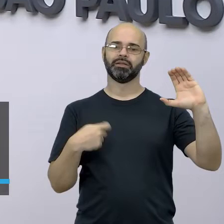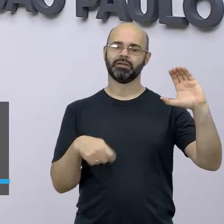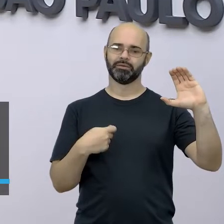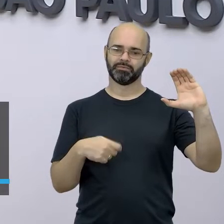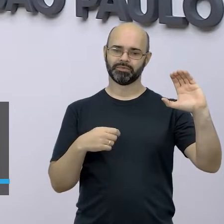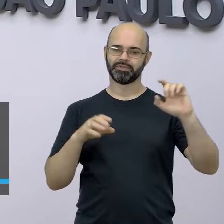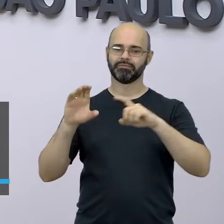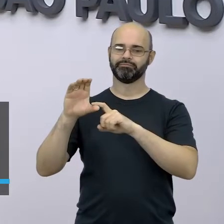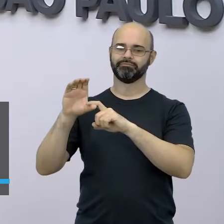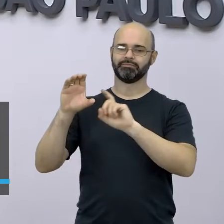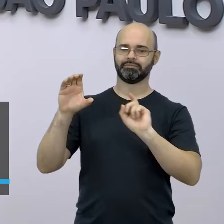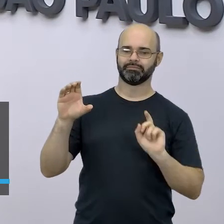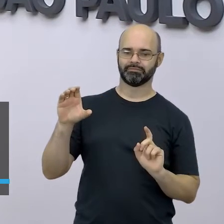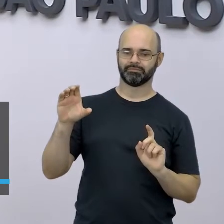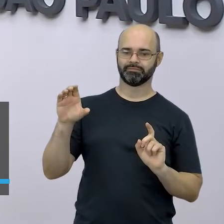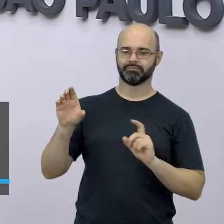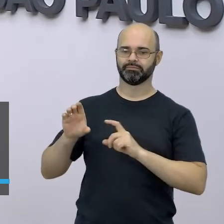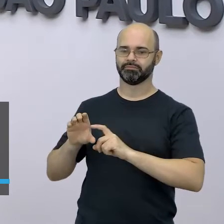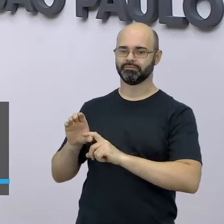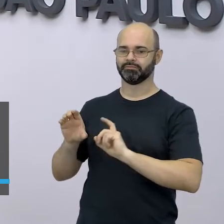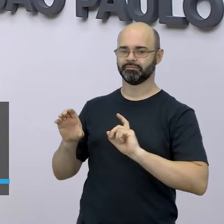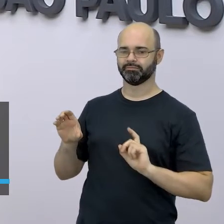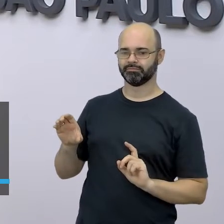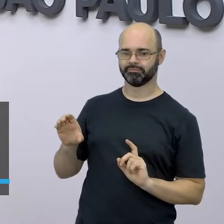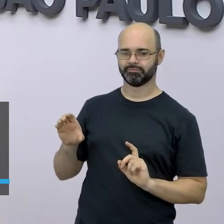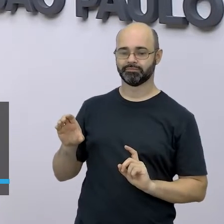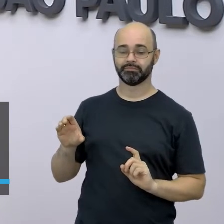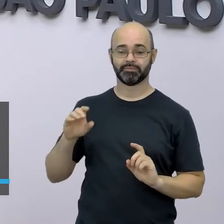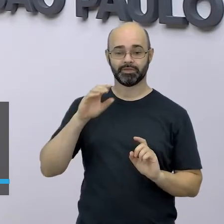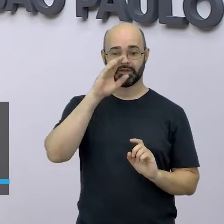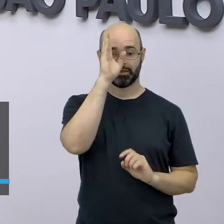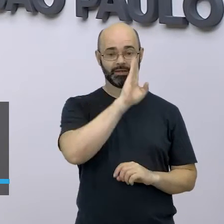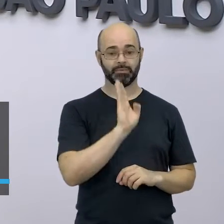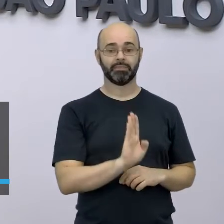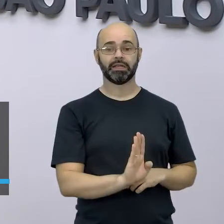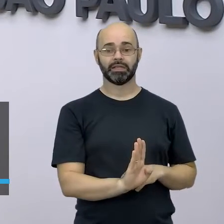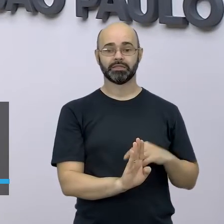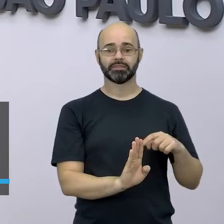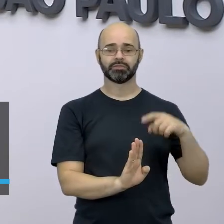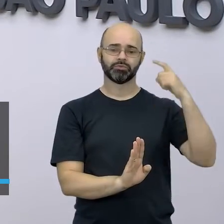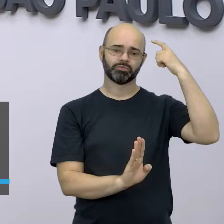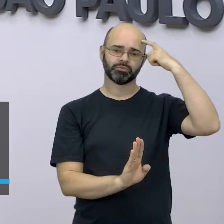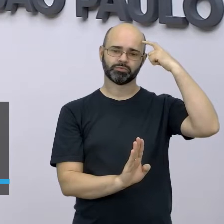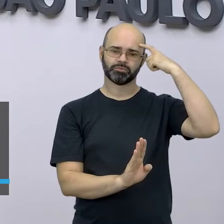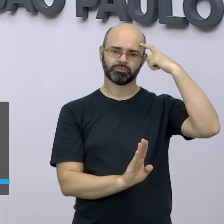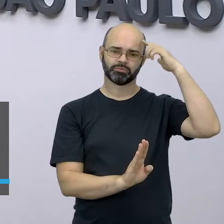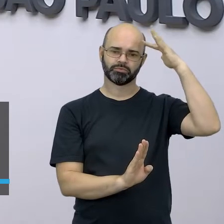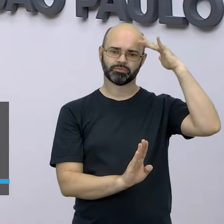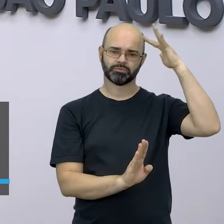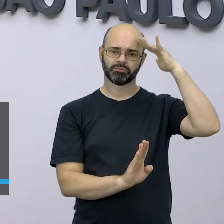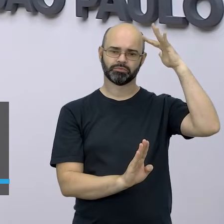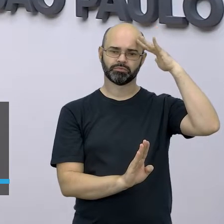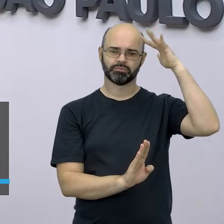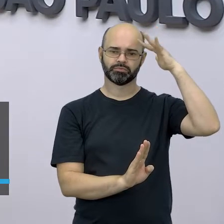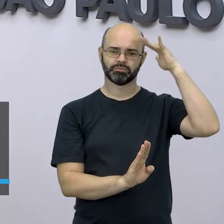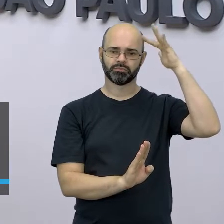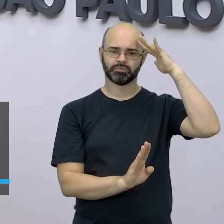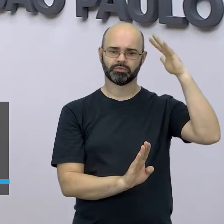esses outros países, e esses outros países também terem uma consciência e, em vez de explorar